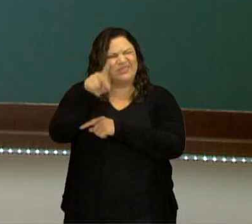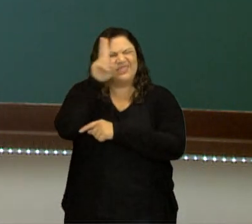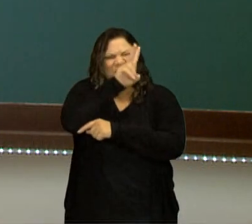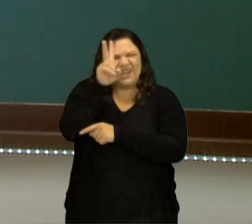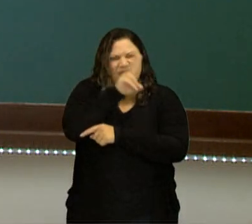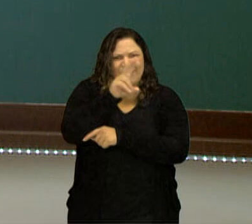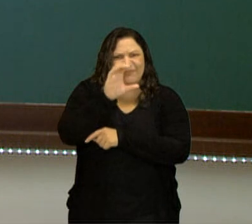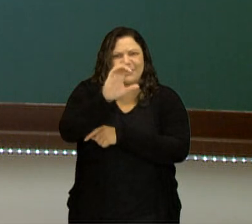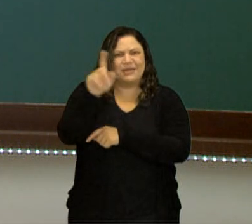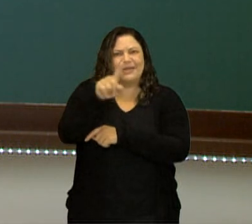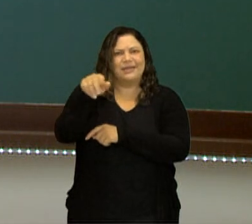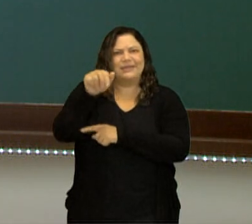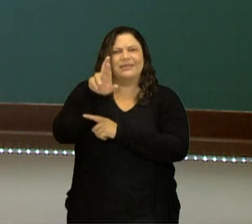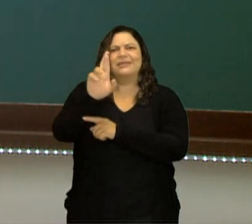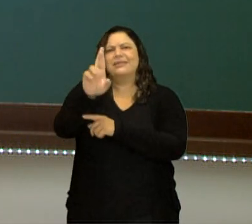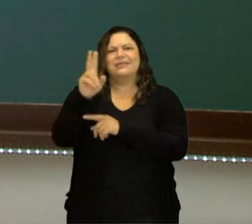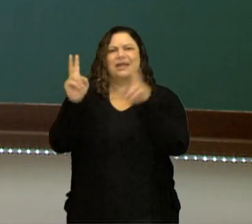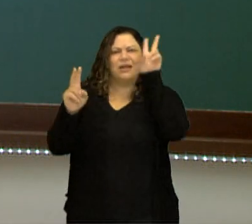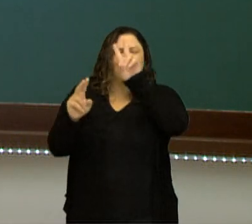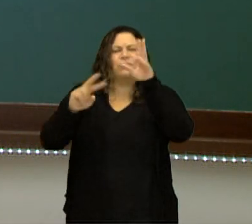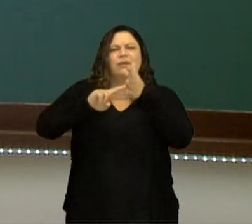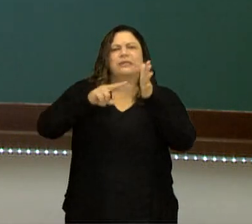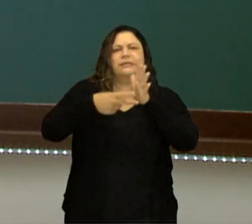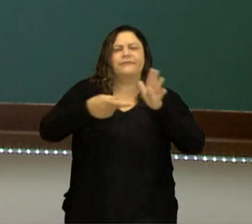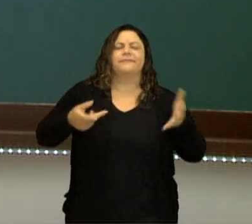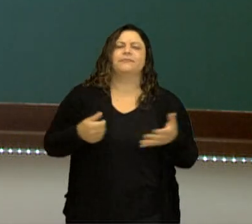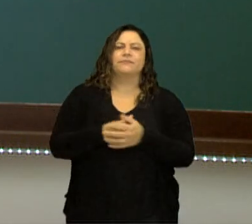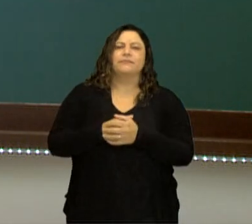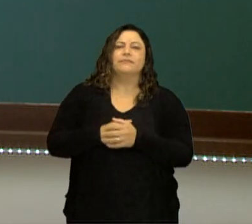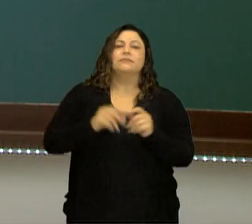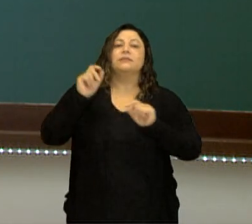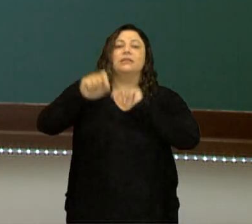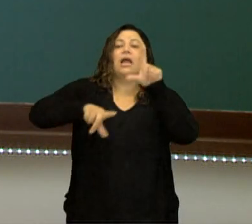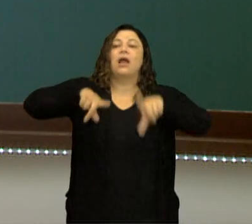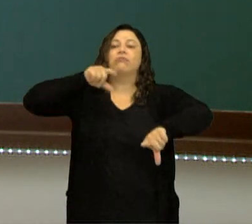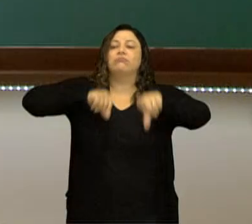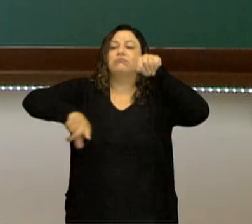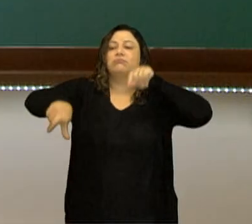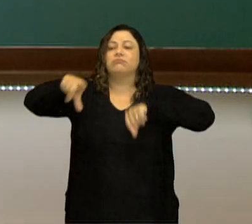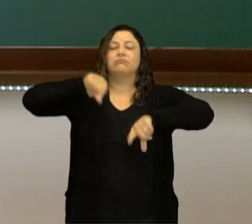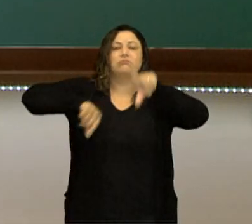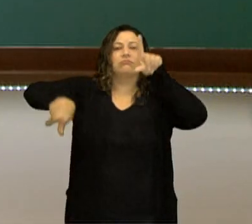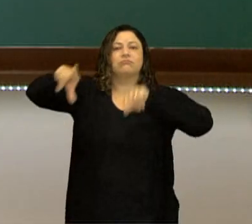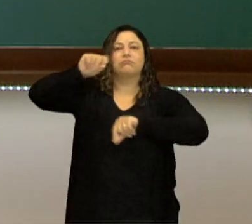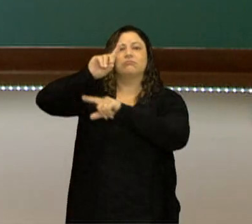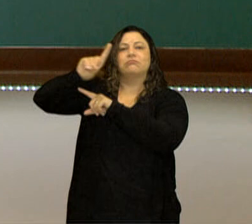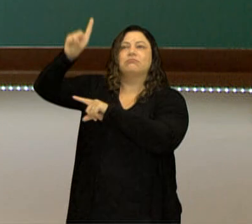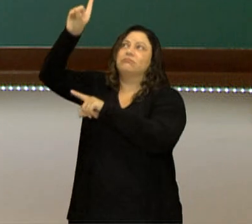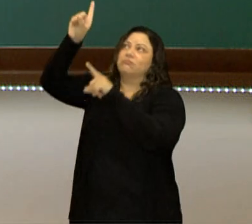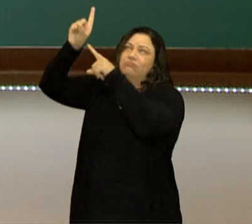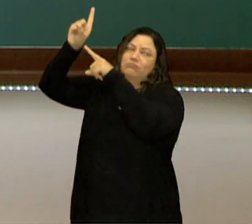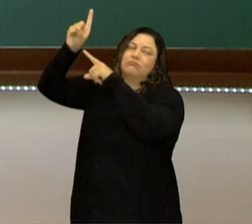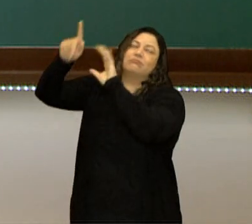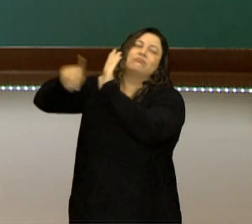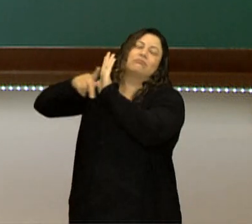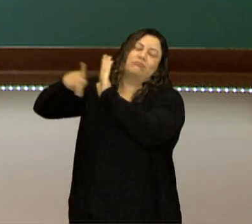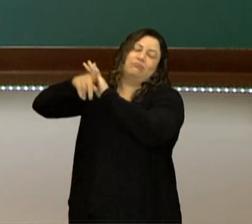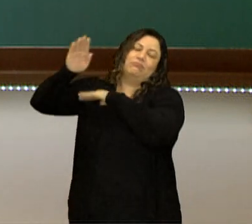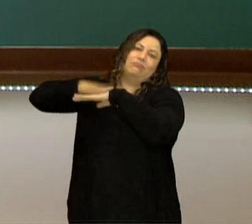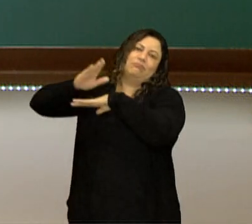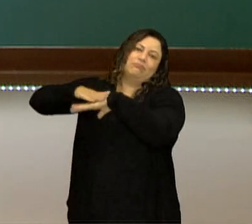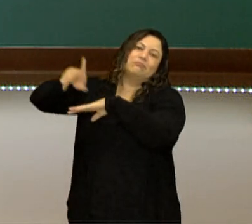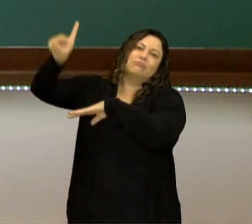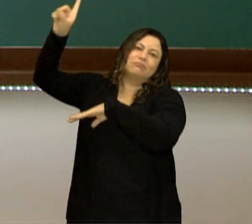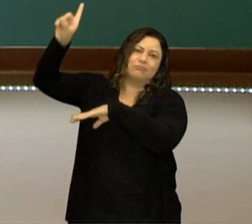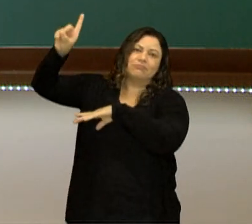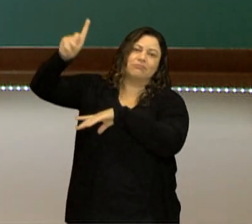czar? Os czares, eles eram tidos como eleitos por Deus. E isso é uma coisa bem importante para a gente